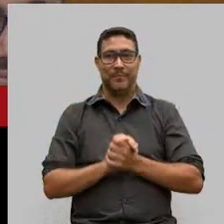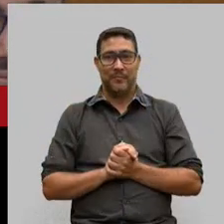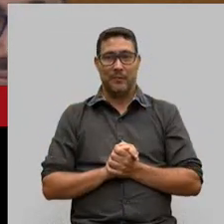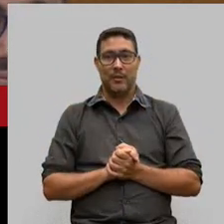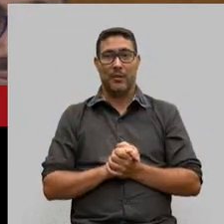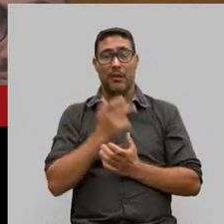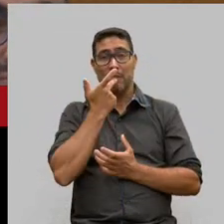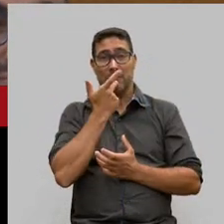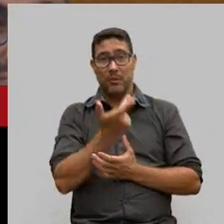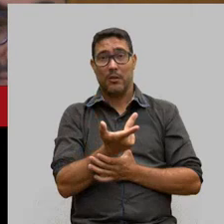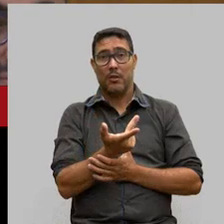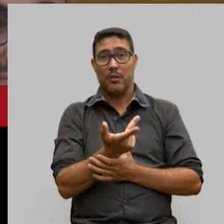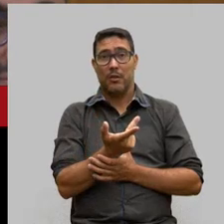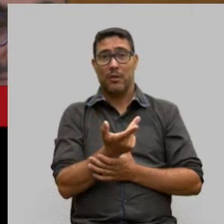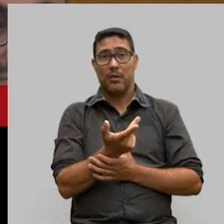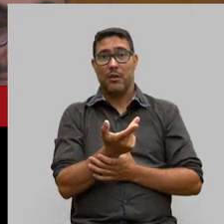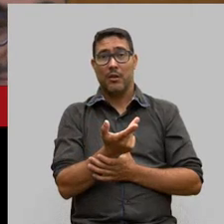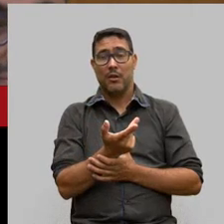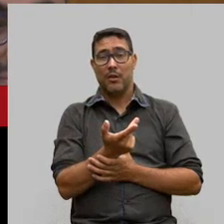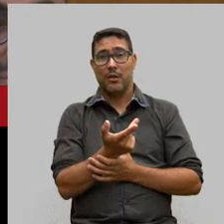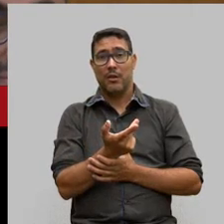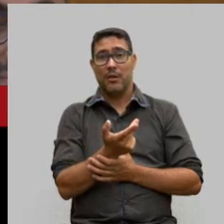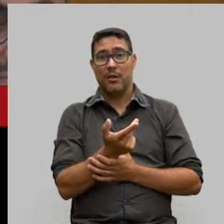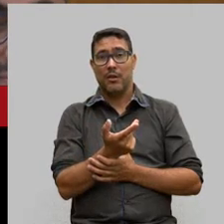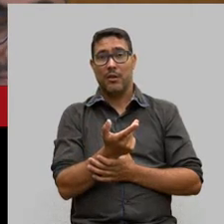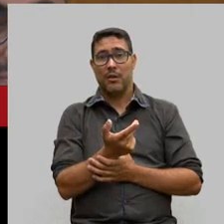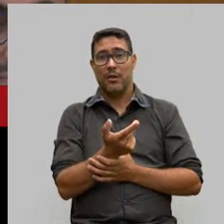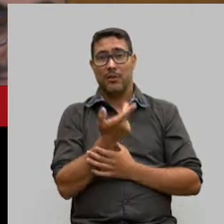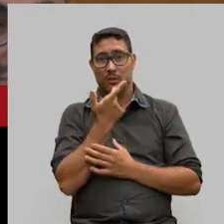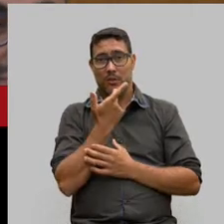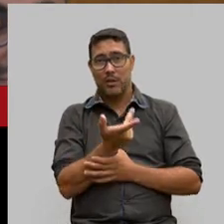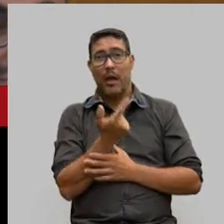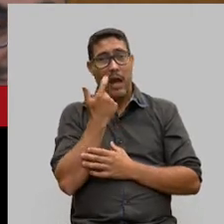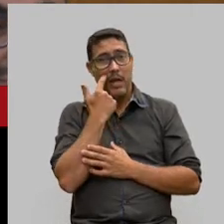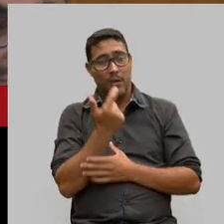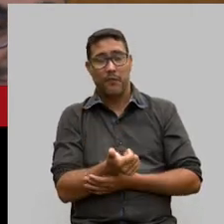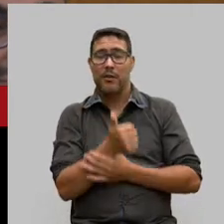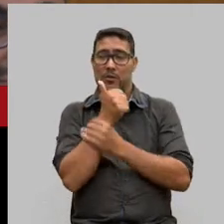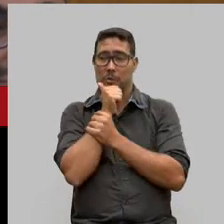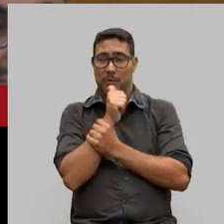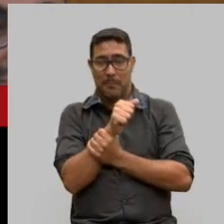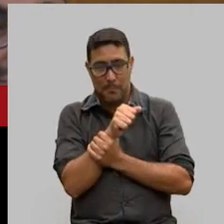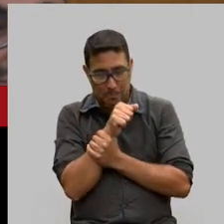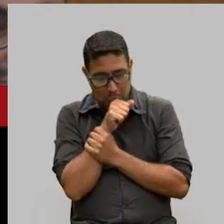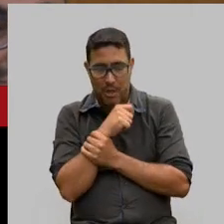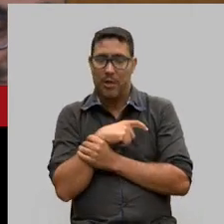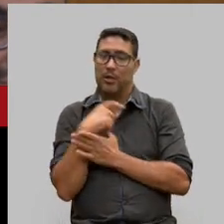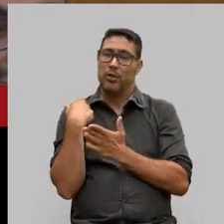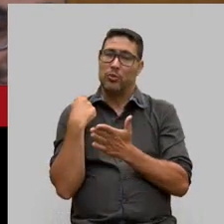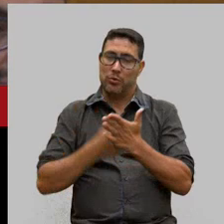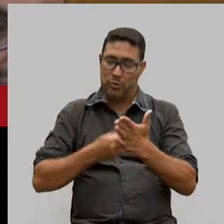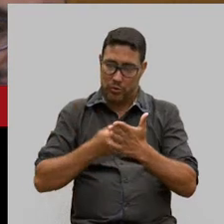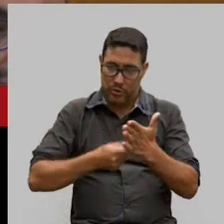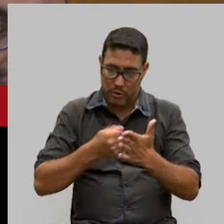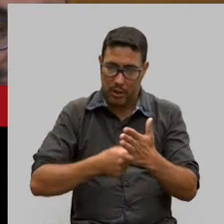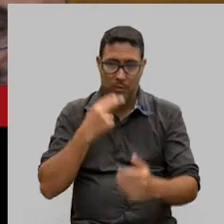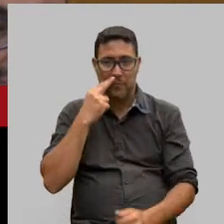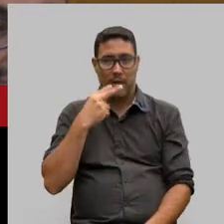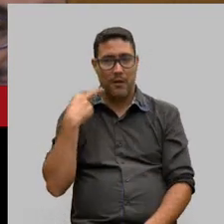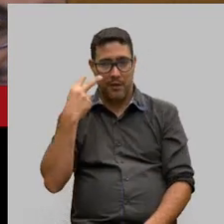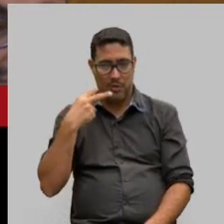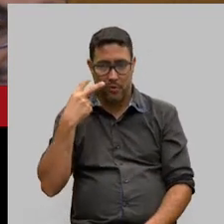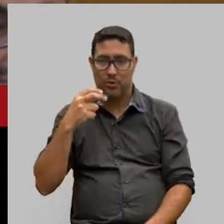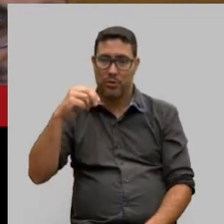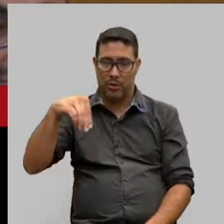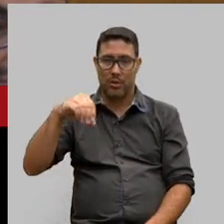de Poo só um Chiquinho tá aí o que que acontece aí eu vejo as mães lutando a vereadora de Nova Lima ela